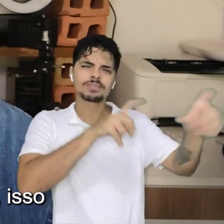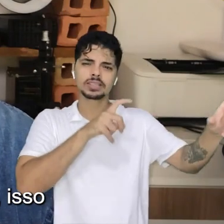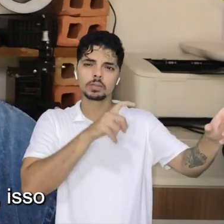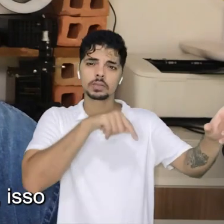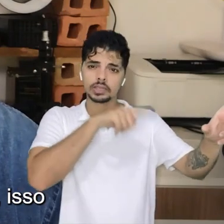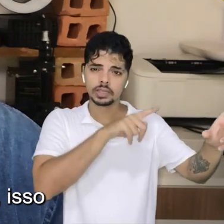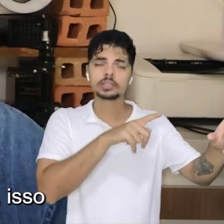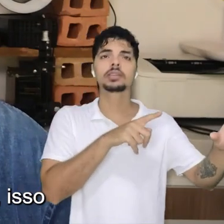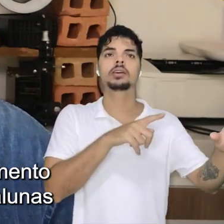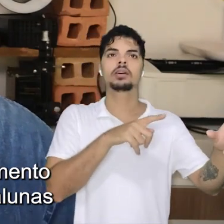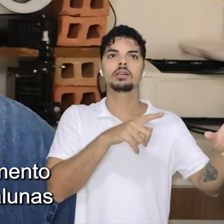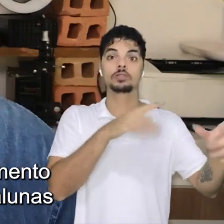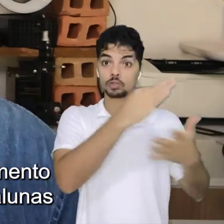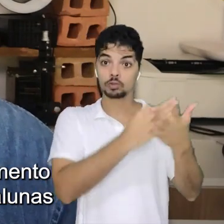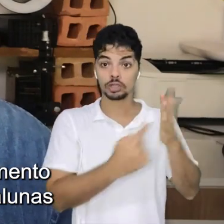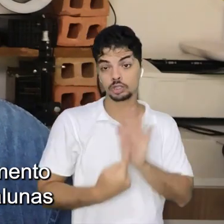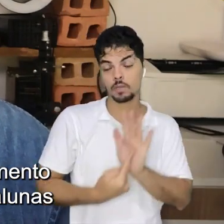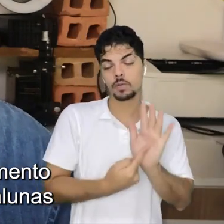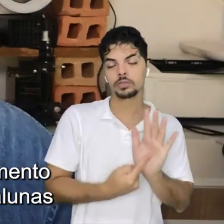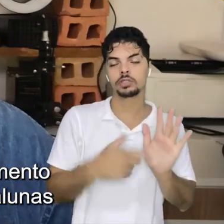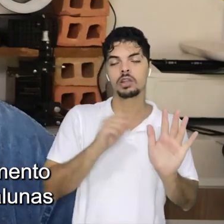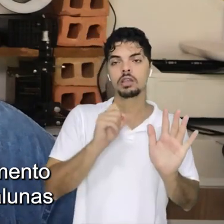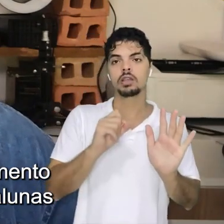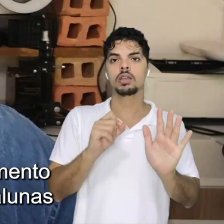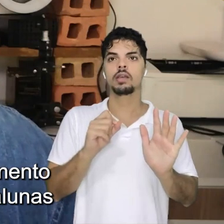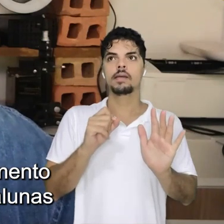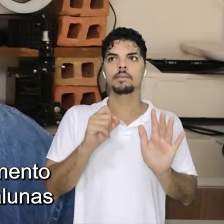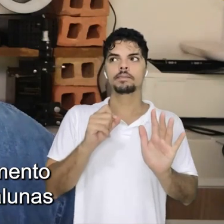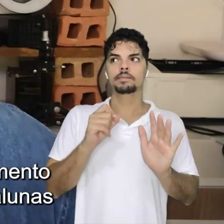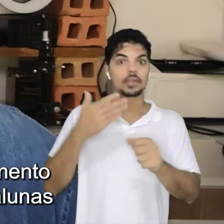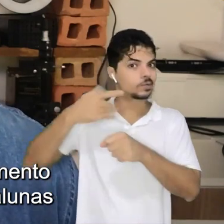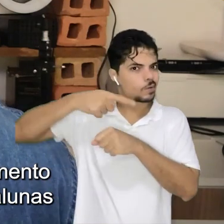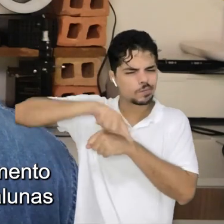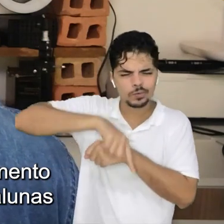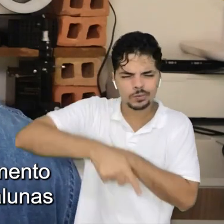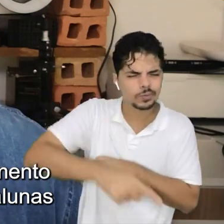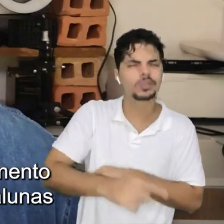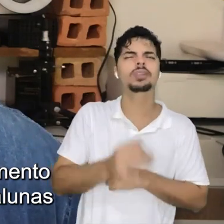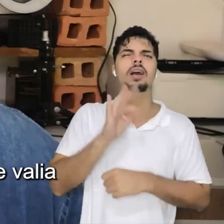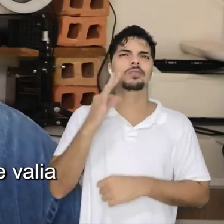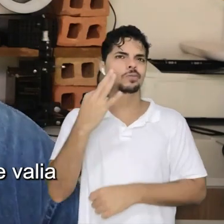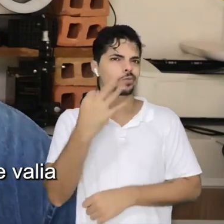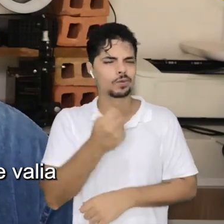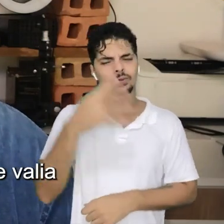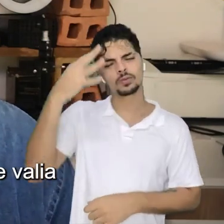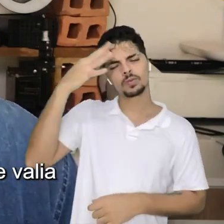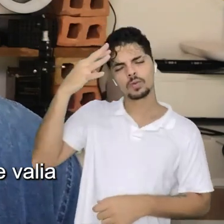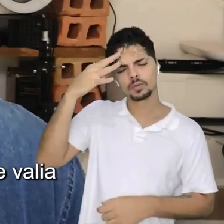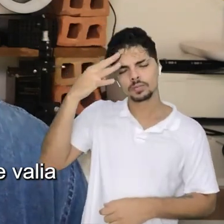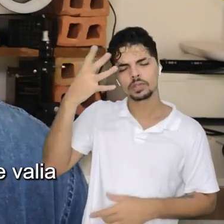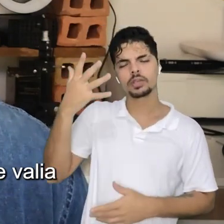texto de Fabrício Prado aborda isso permitiria não somente um aprofundamento do conhecimento histórico de nossas alunas e alunos